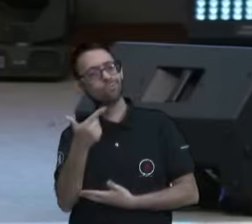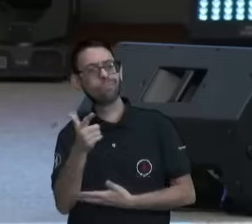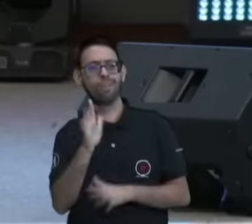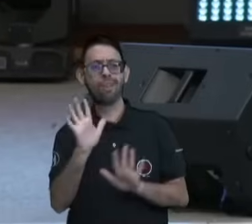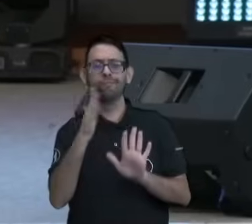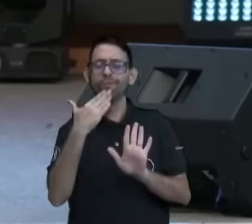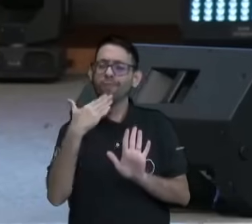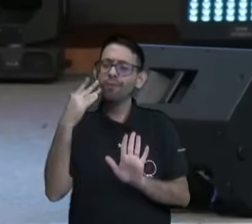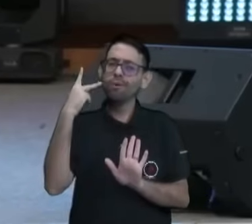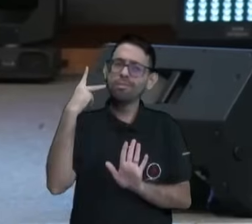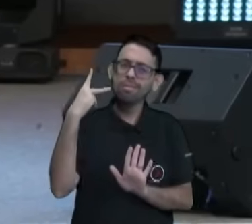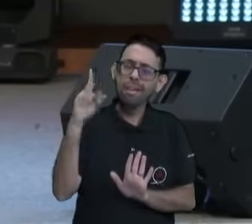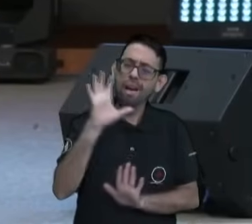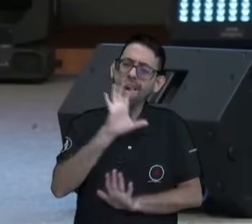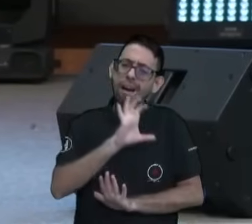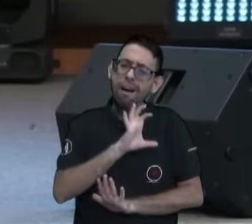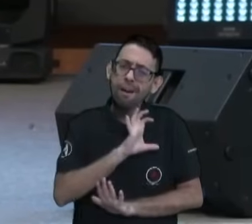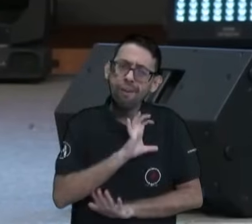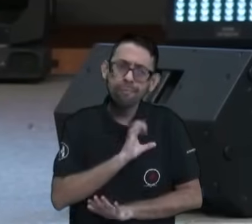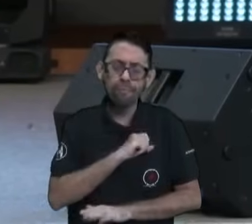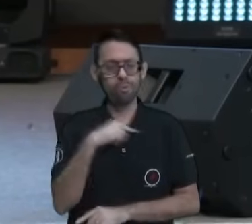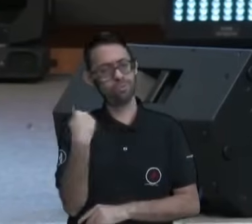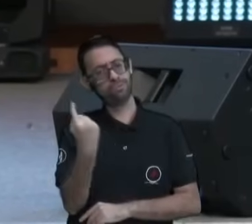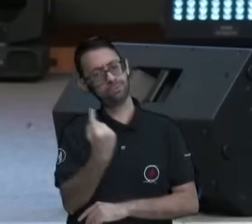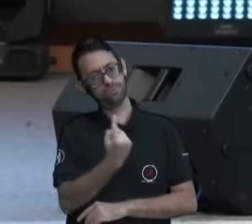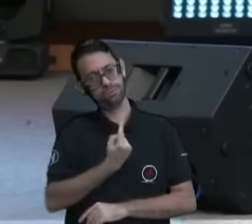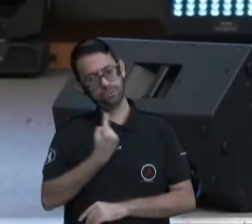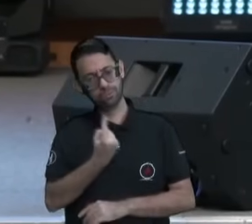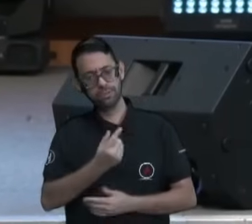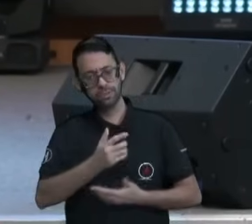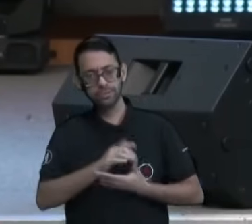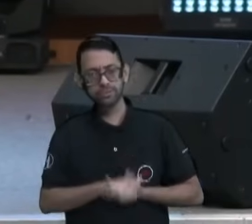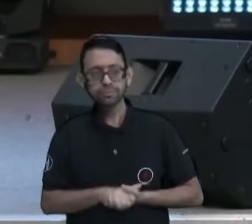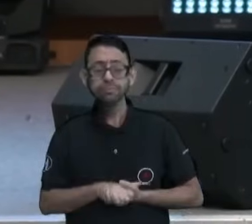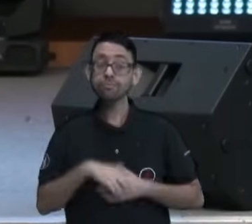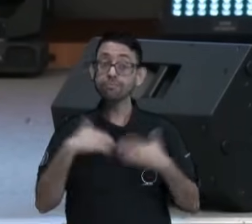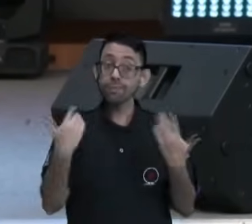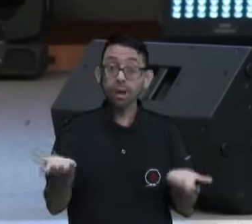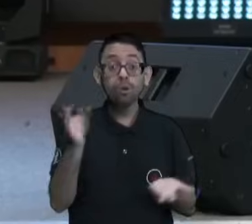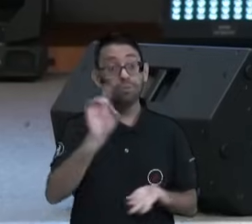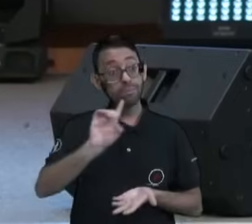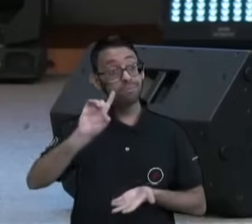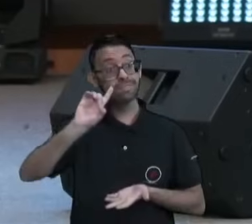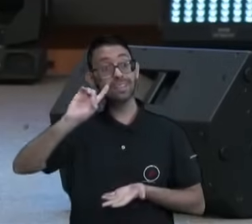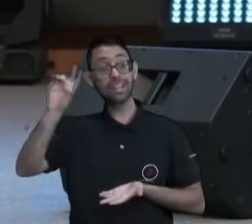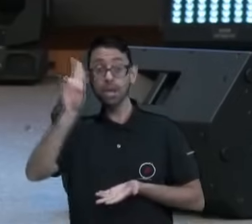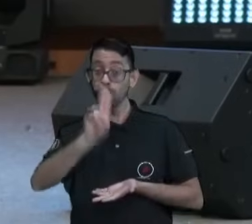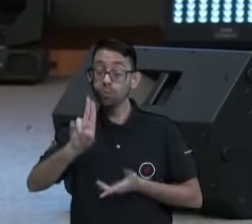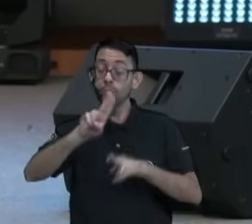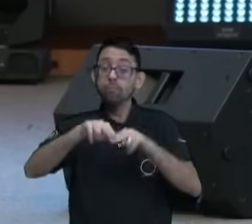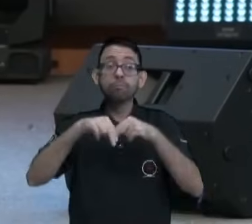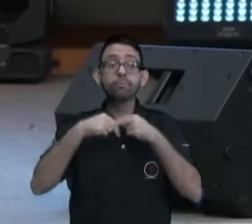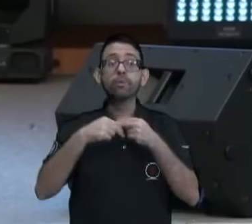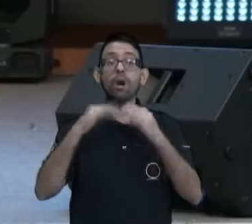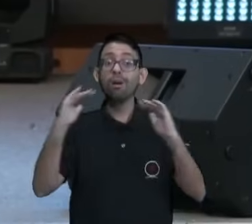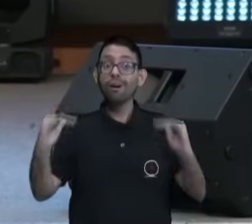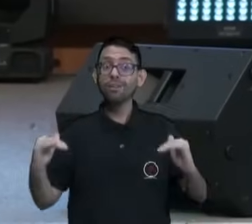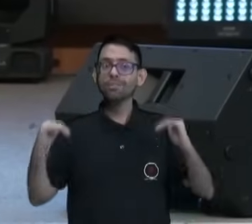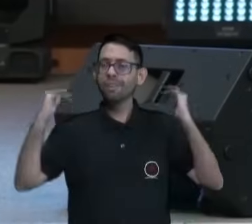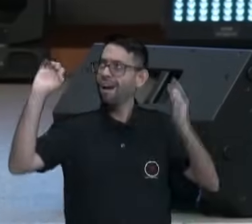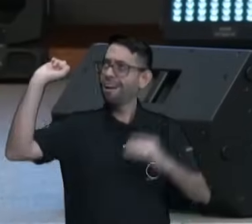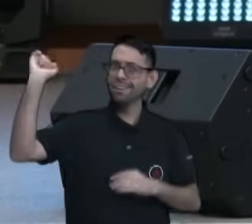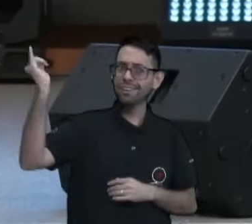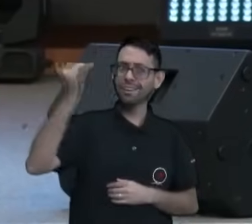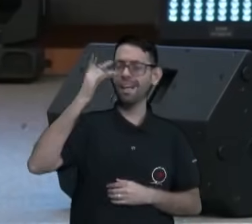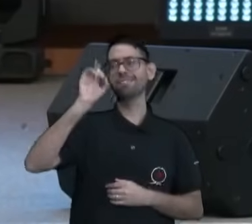amoroso de Deus para conosco Então Deus nos usa por sua grandeza de graça eu quero